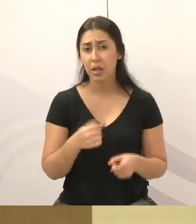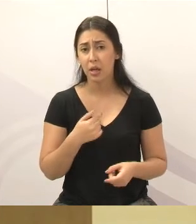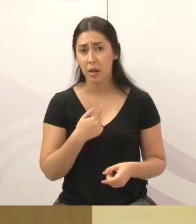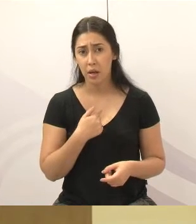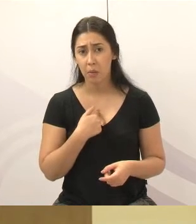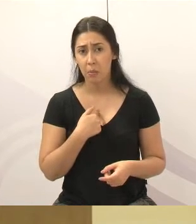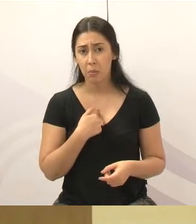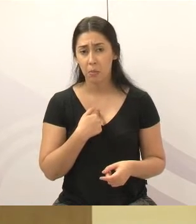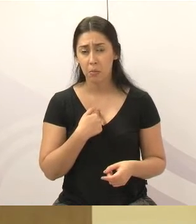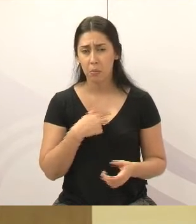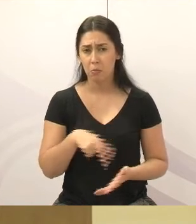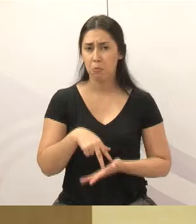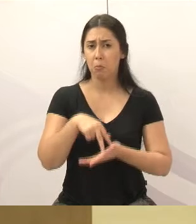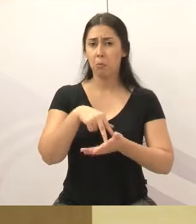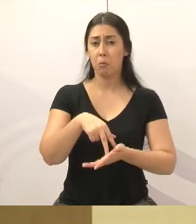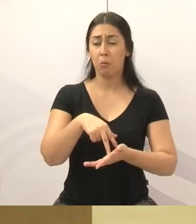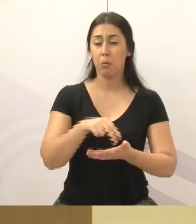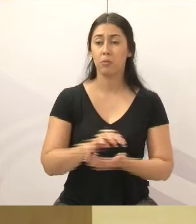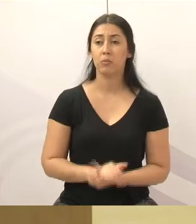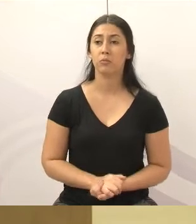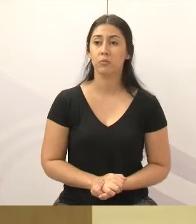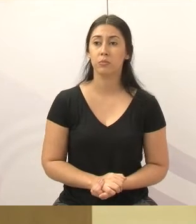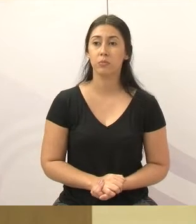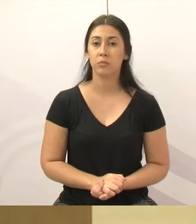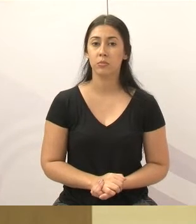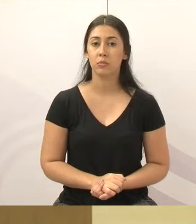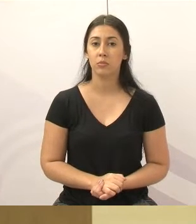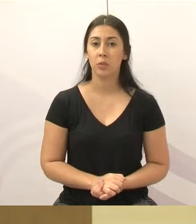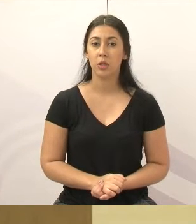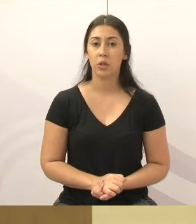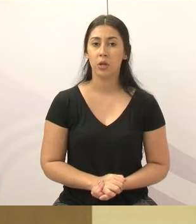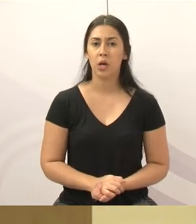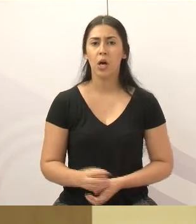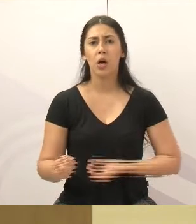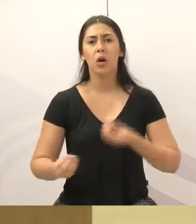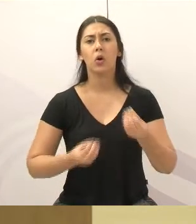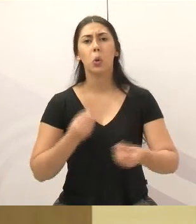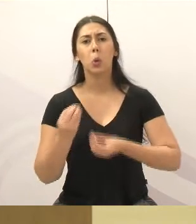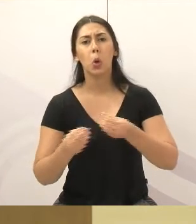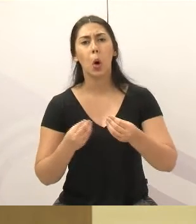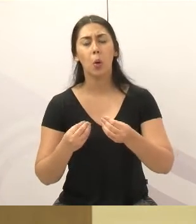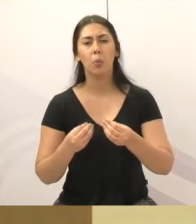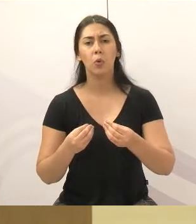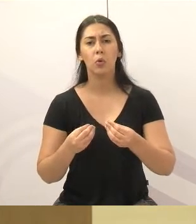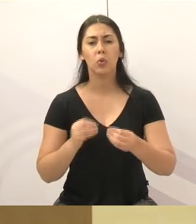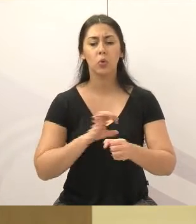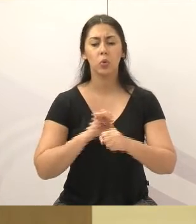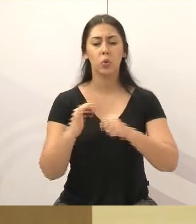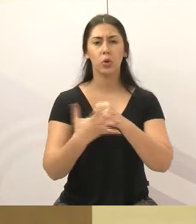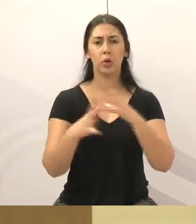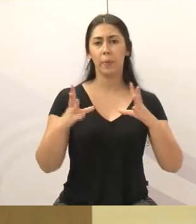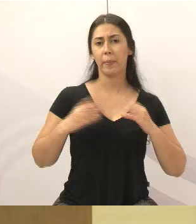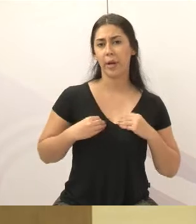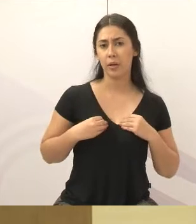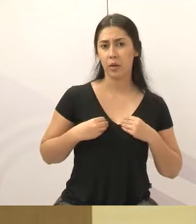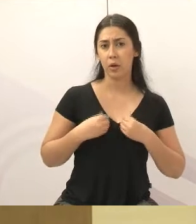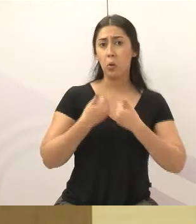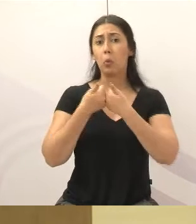meu posicionamento. Onde se contamina mais? No transporte público ou no